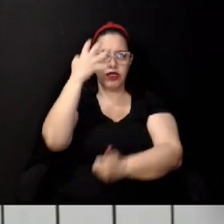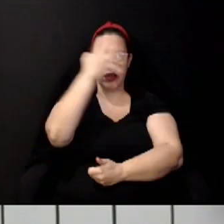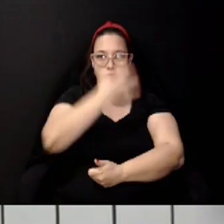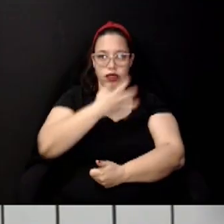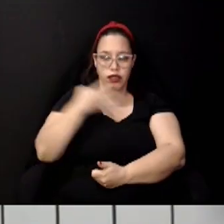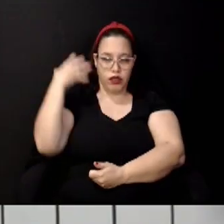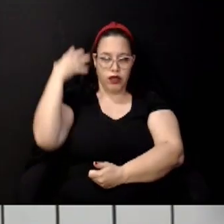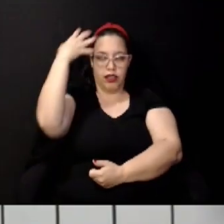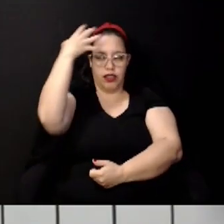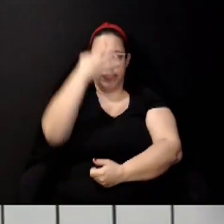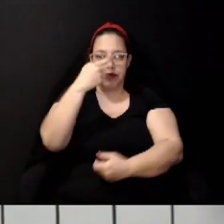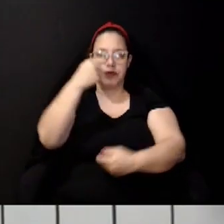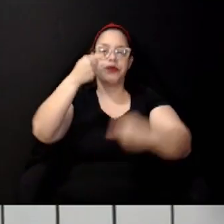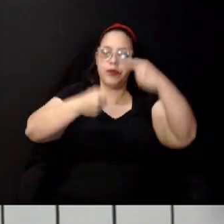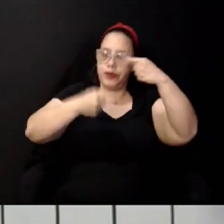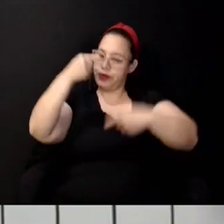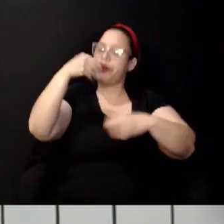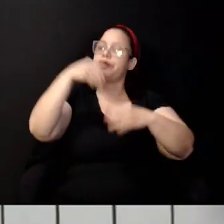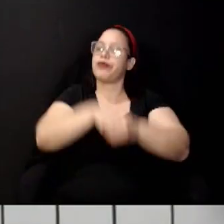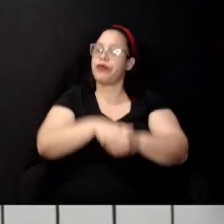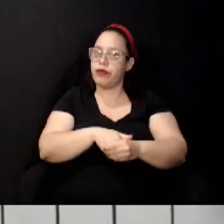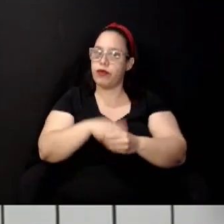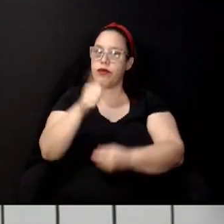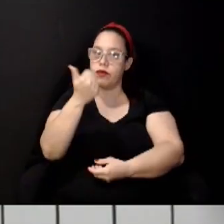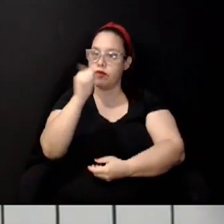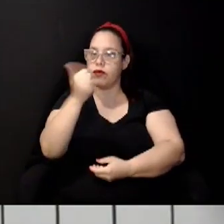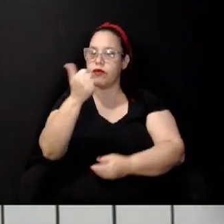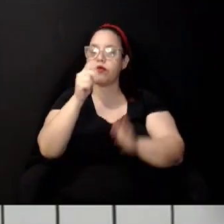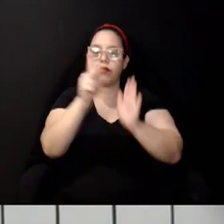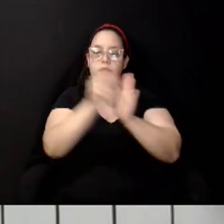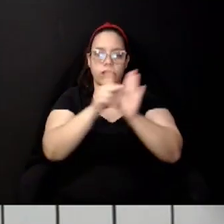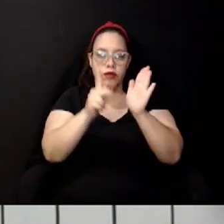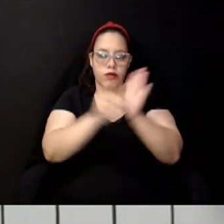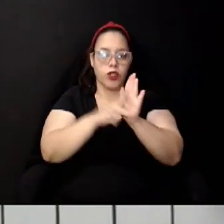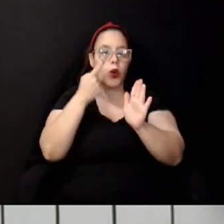para discutir e votar 11 projetos. Confira como foi.